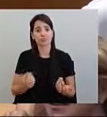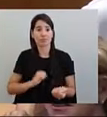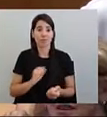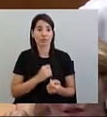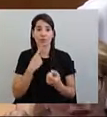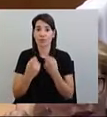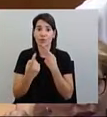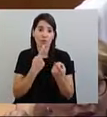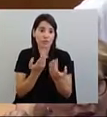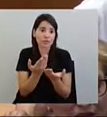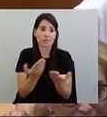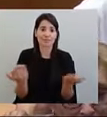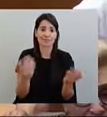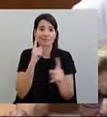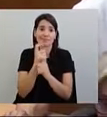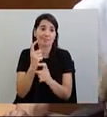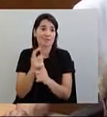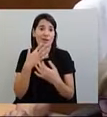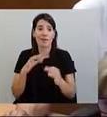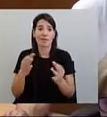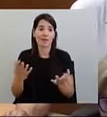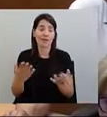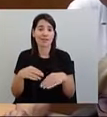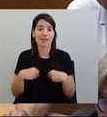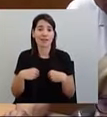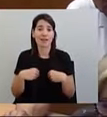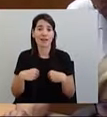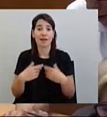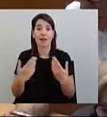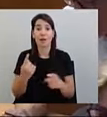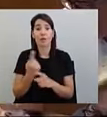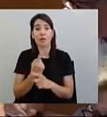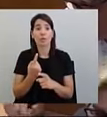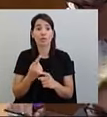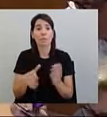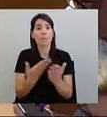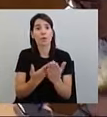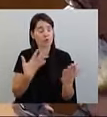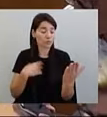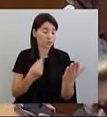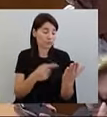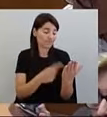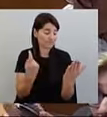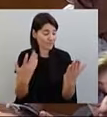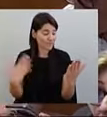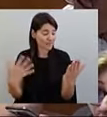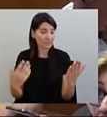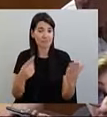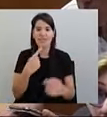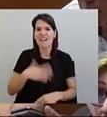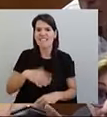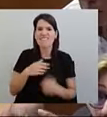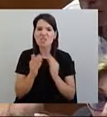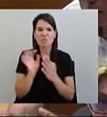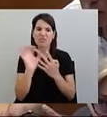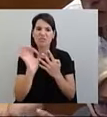nossas questões, o escrutínio que fazemos, e a vontade de ver coisas na proposta que não estão lá. E o Sr. Vereador diz que querem tudo, muito discriminadinho ao